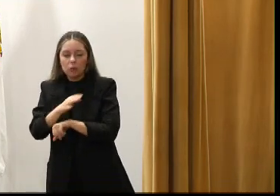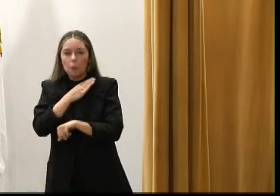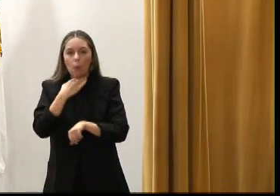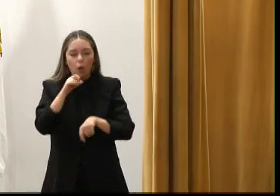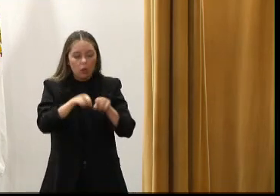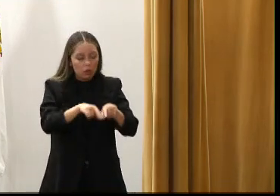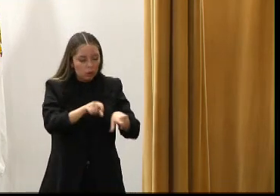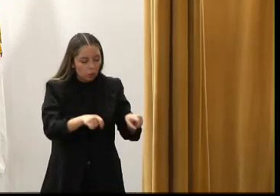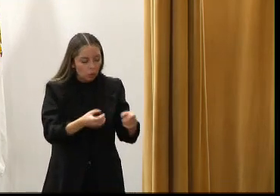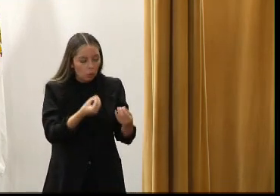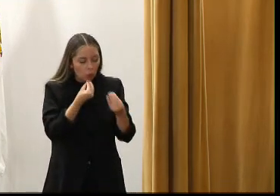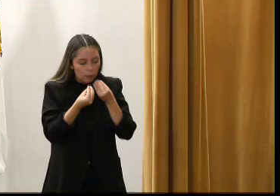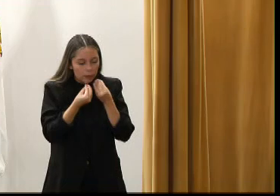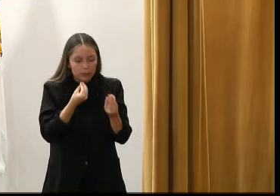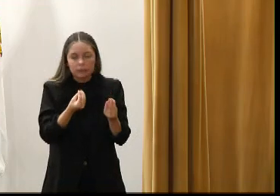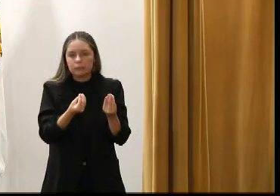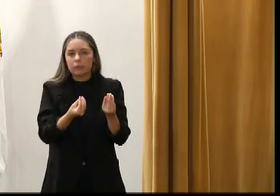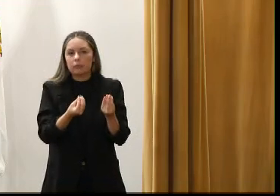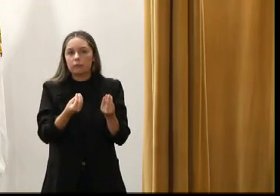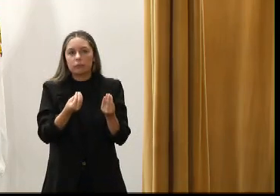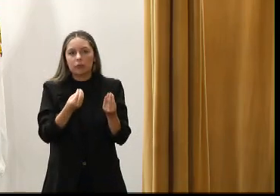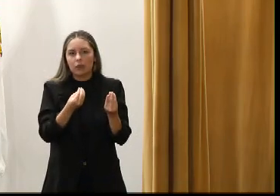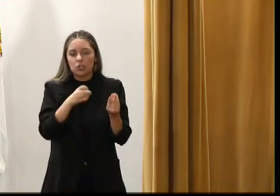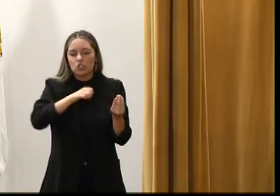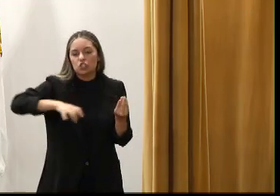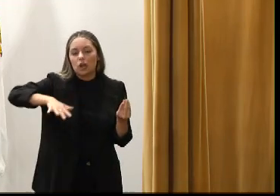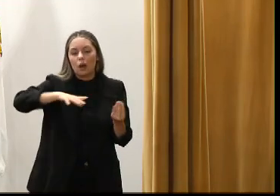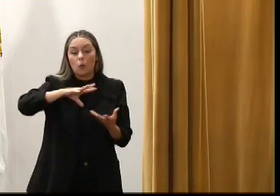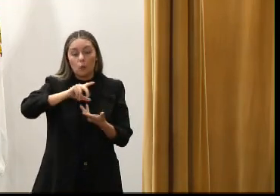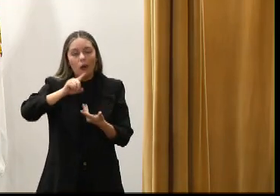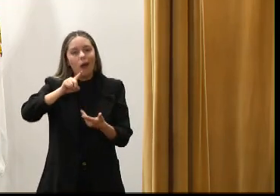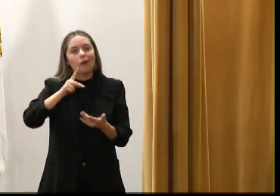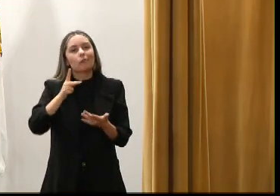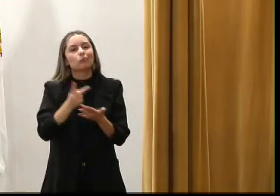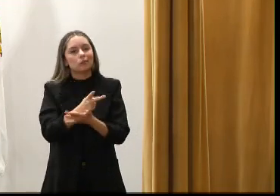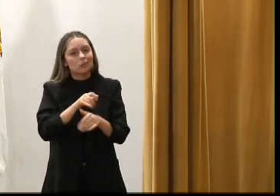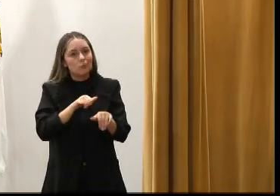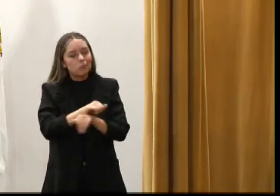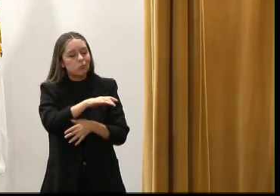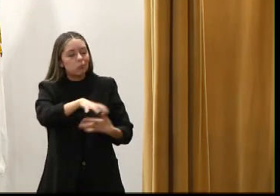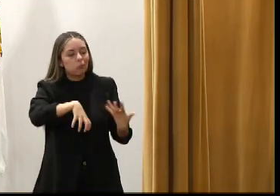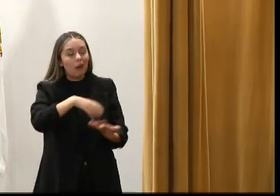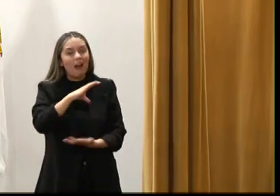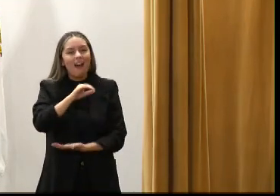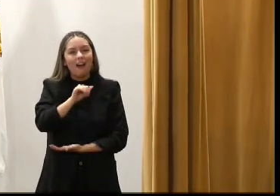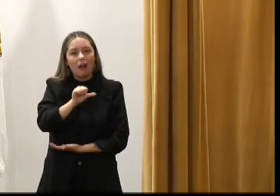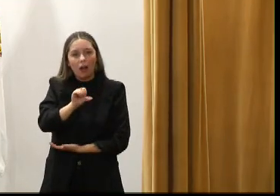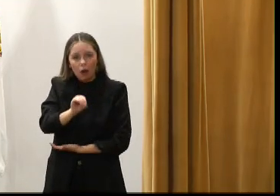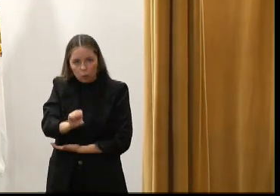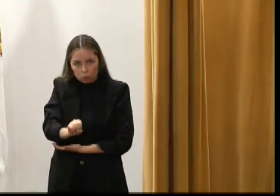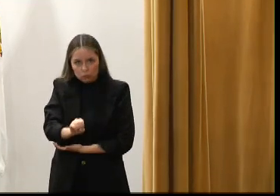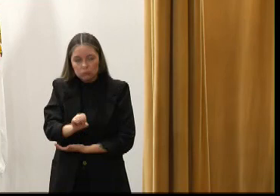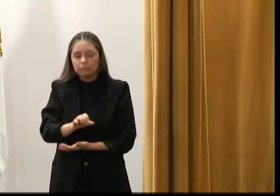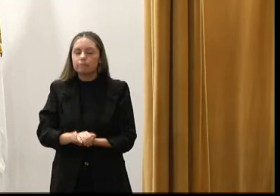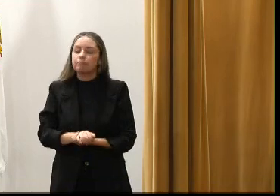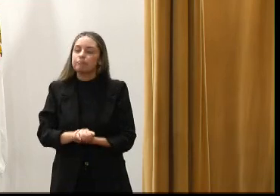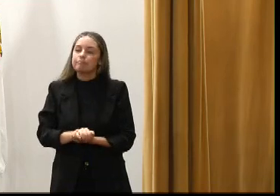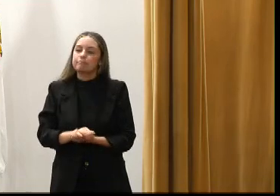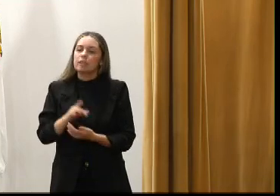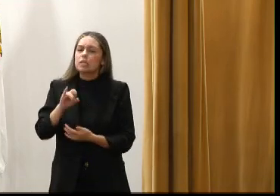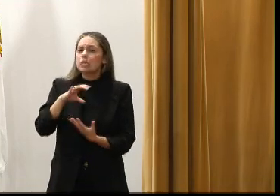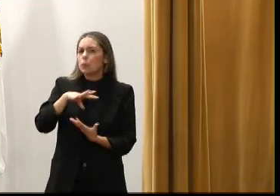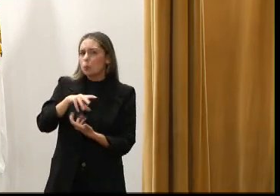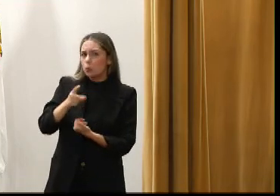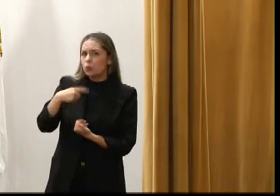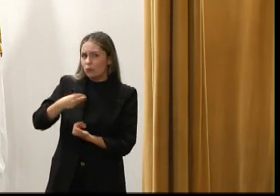né, generalizada em muitas localidades, aí sim a gente vai conhecer o caos. Então não é questão se o mundo vai sobreviver, a questão é